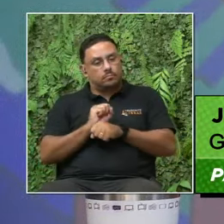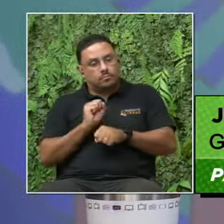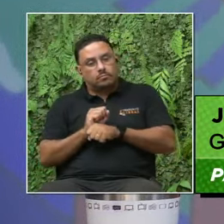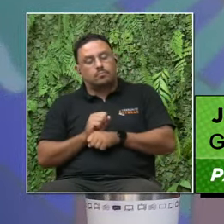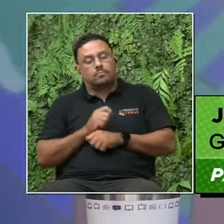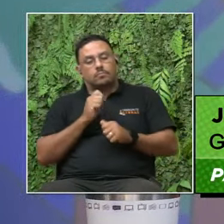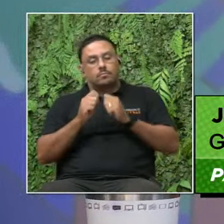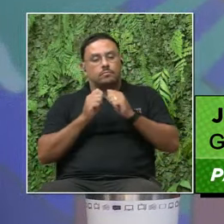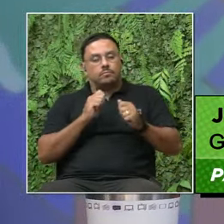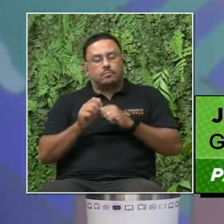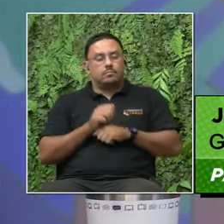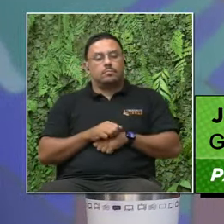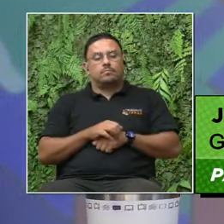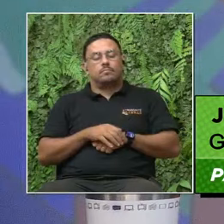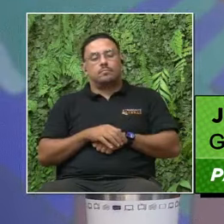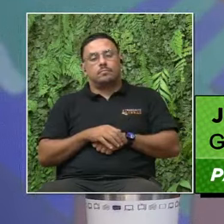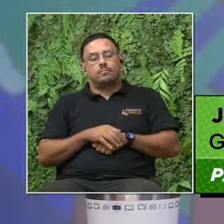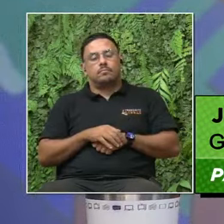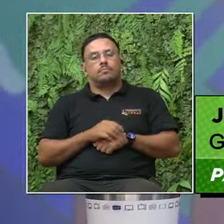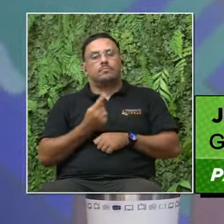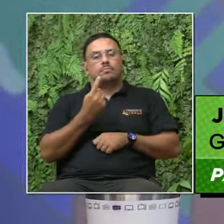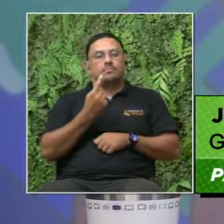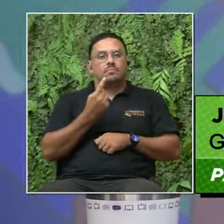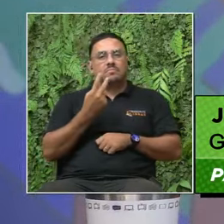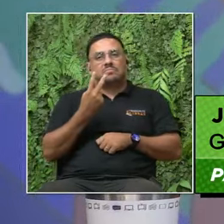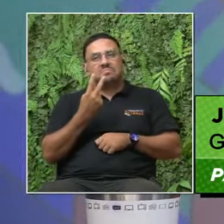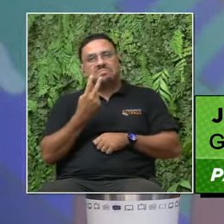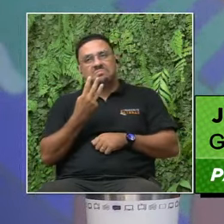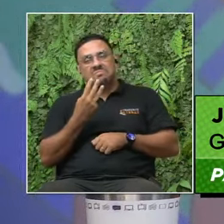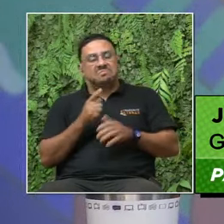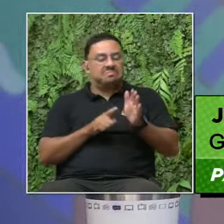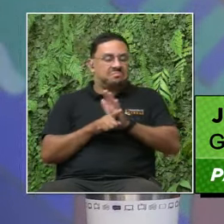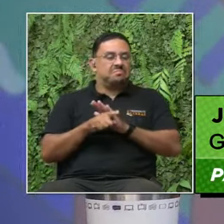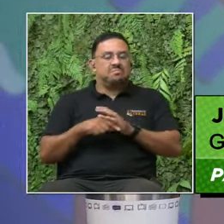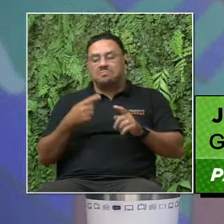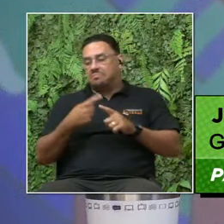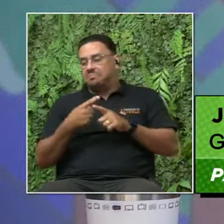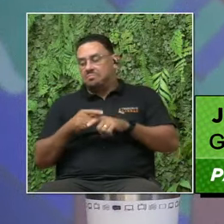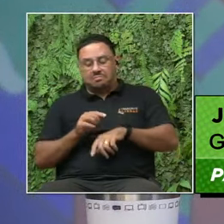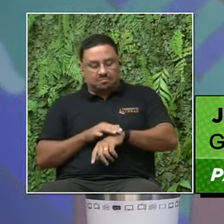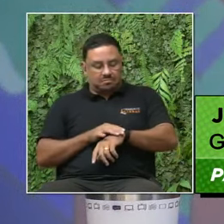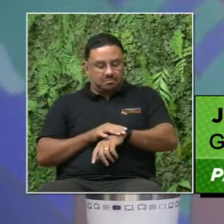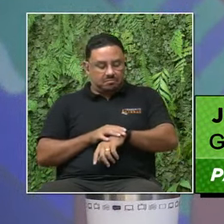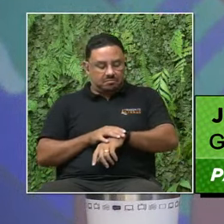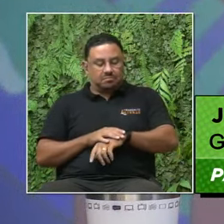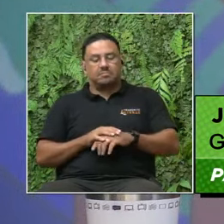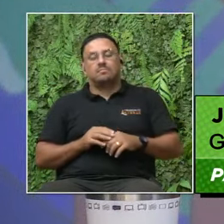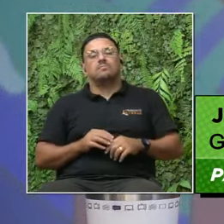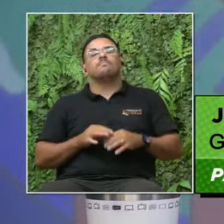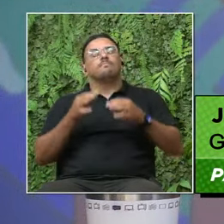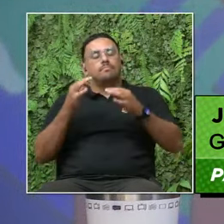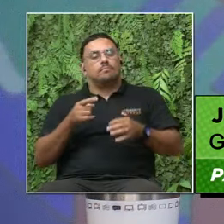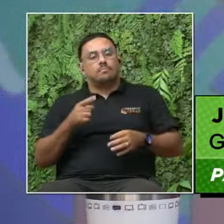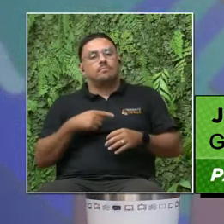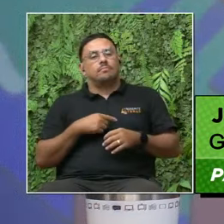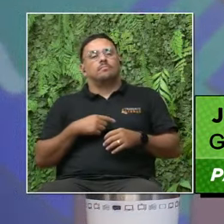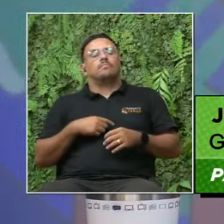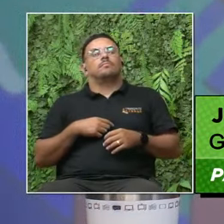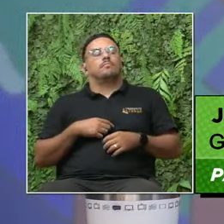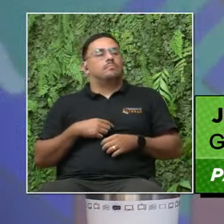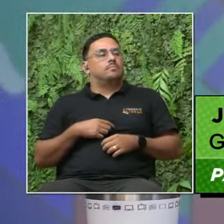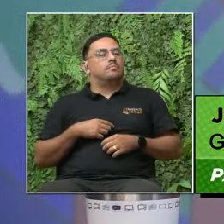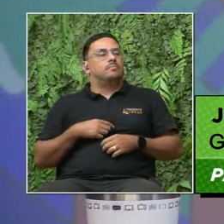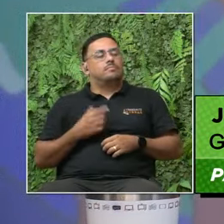aí que a entrevista vai acabar com duas três perguntas porque o milito certamente vai tomar aquele banho de